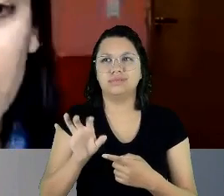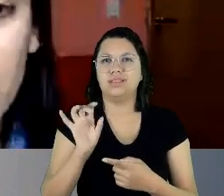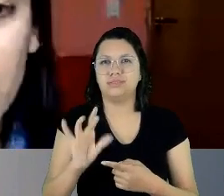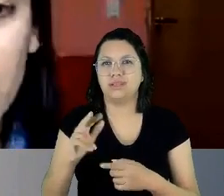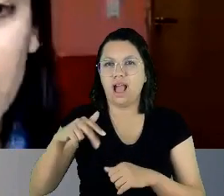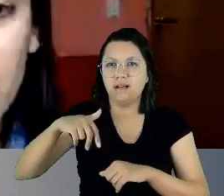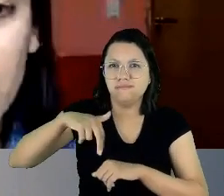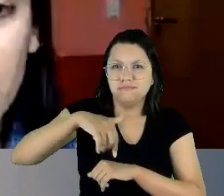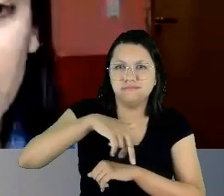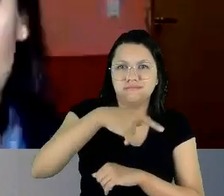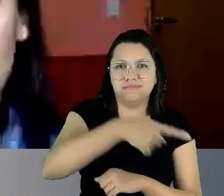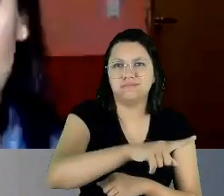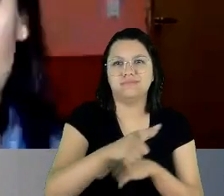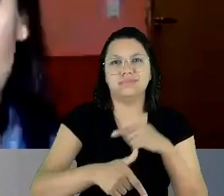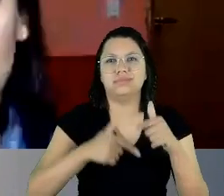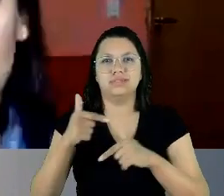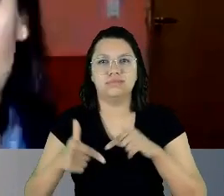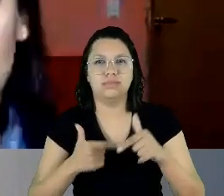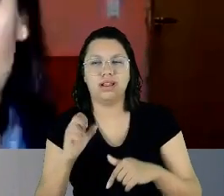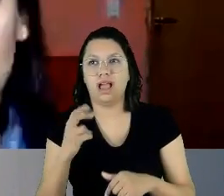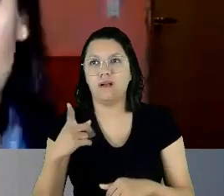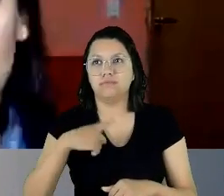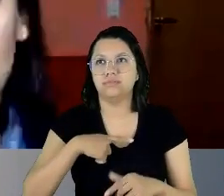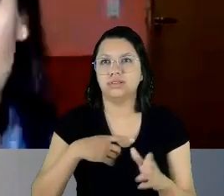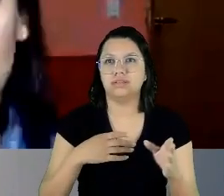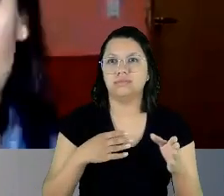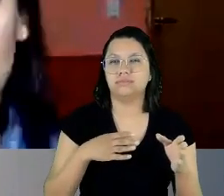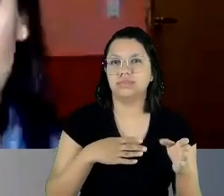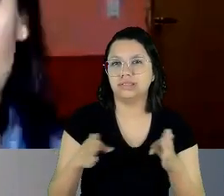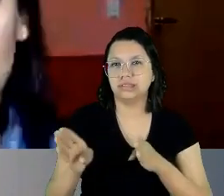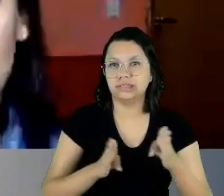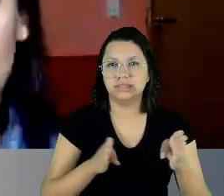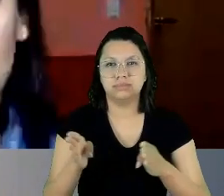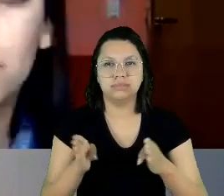se locomover para ir trabalhar ou ter um acesso